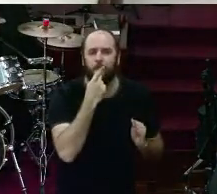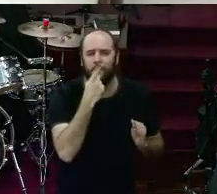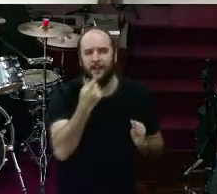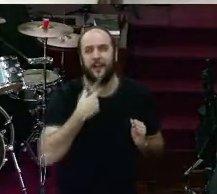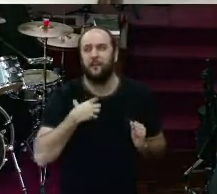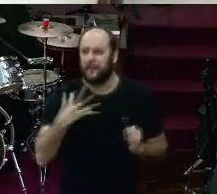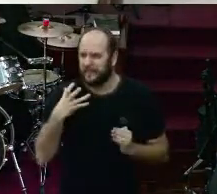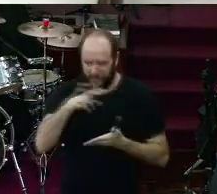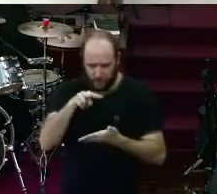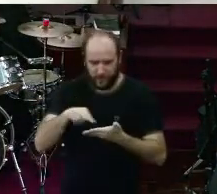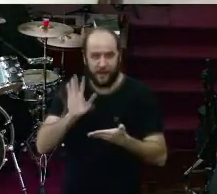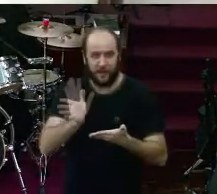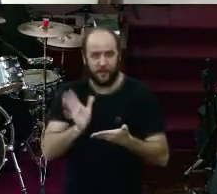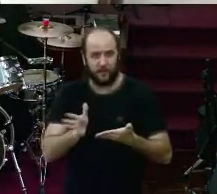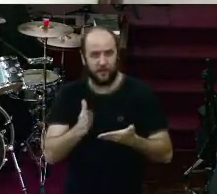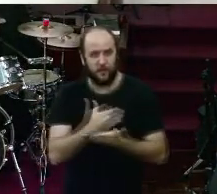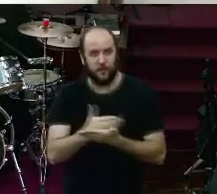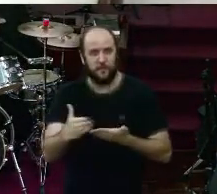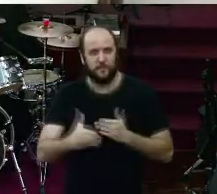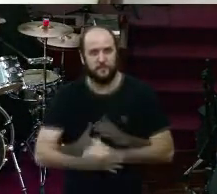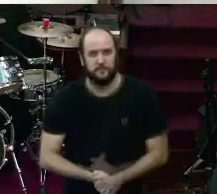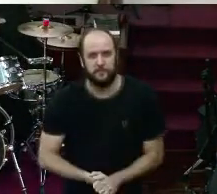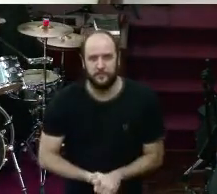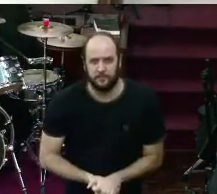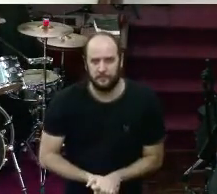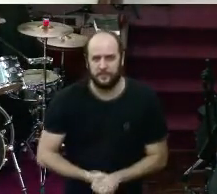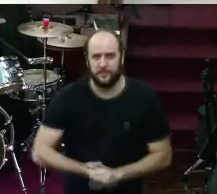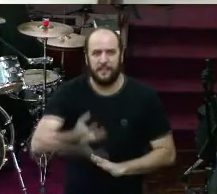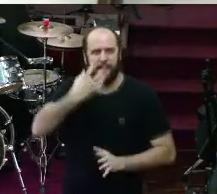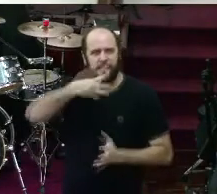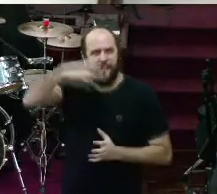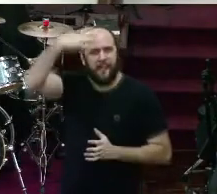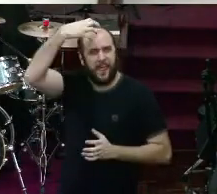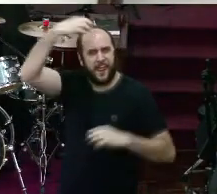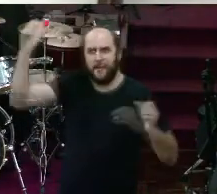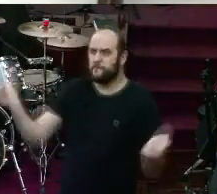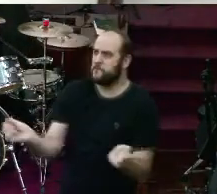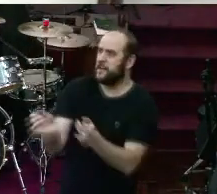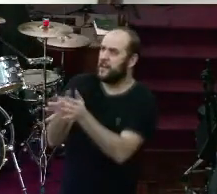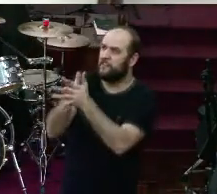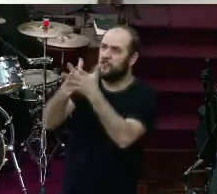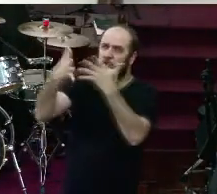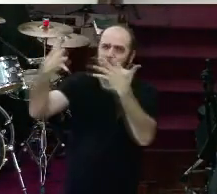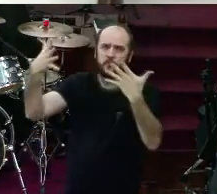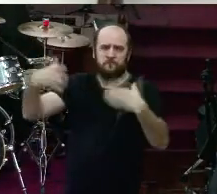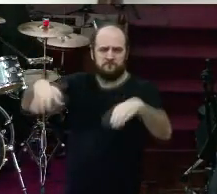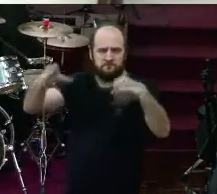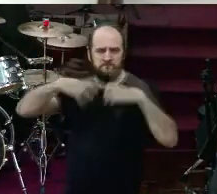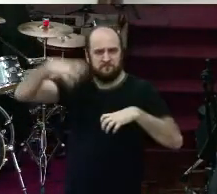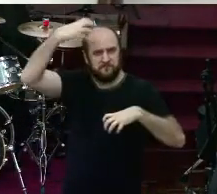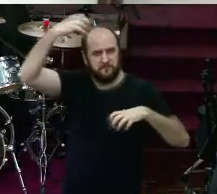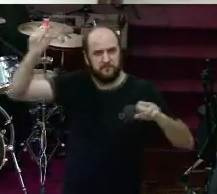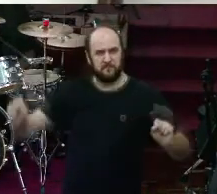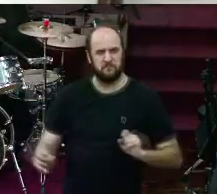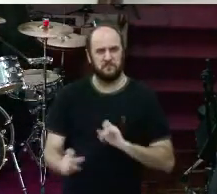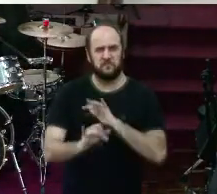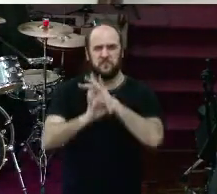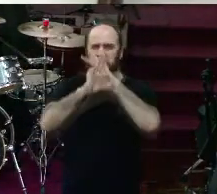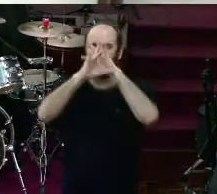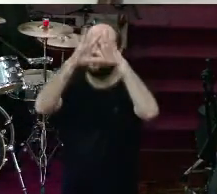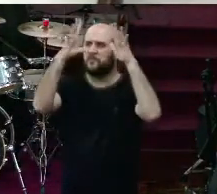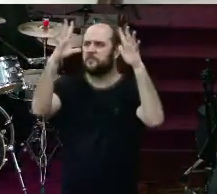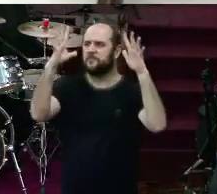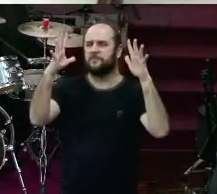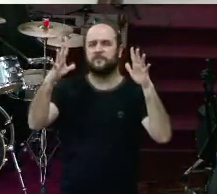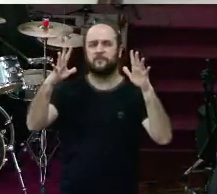ler a primeira estrofe. Ó Rei sublime em majestade e glória, sobre